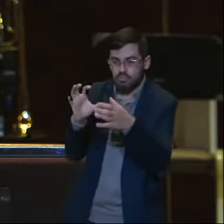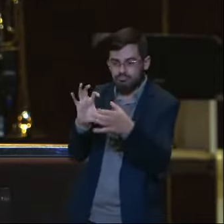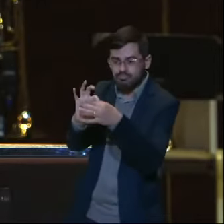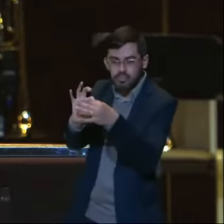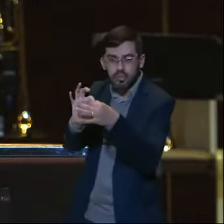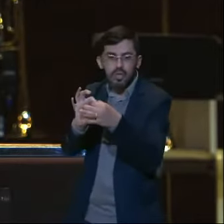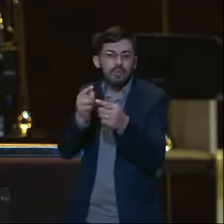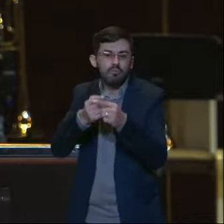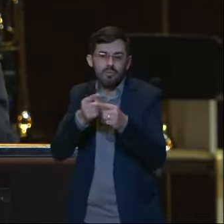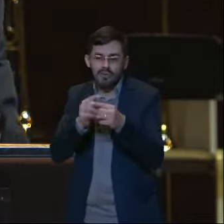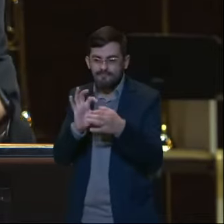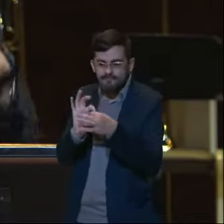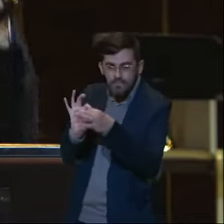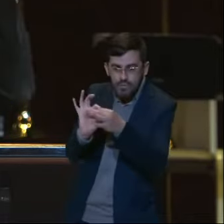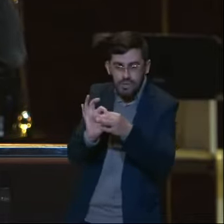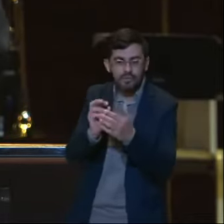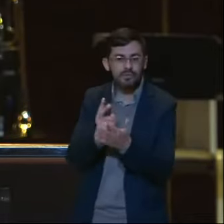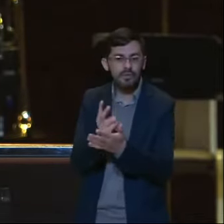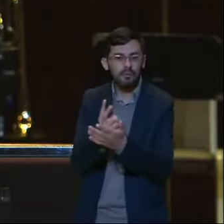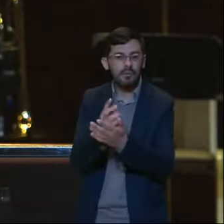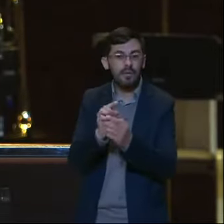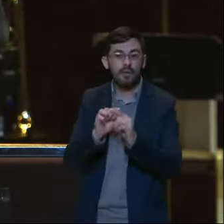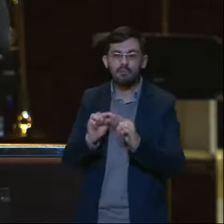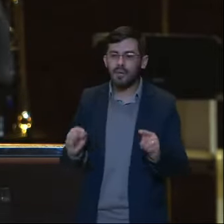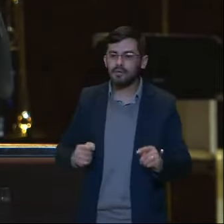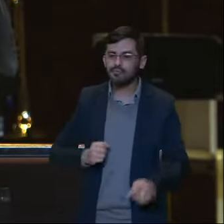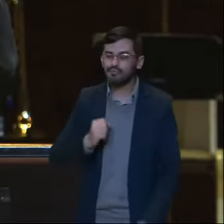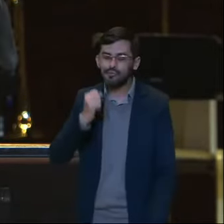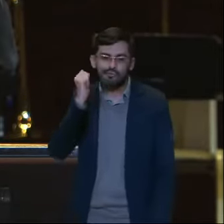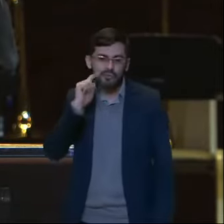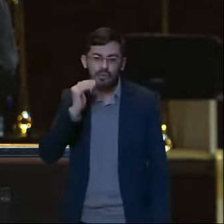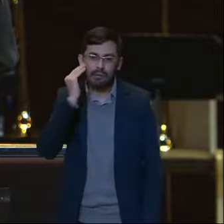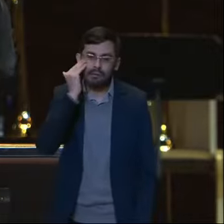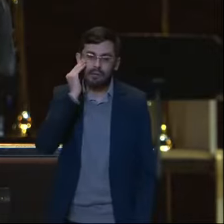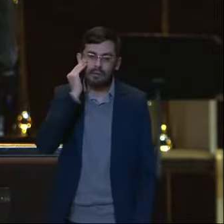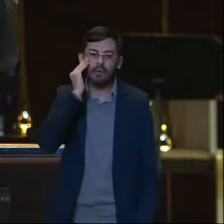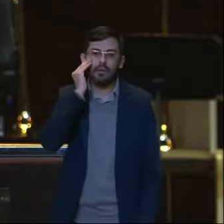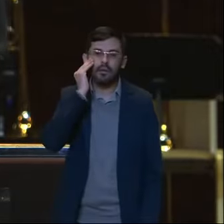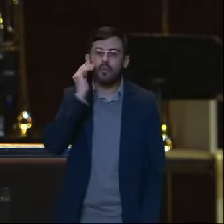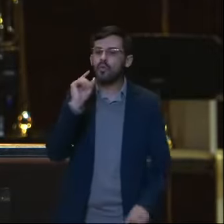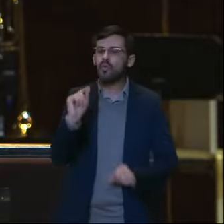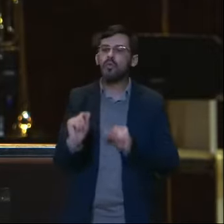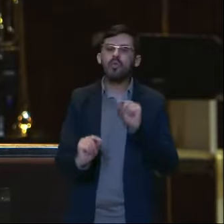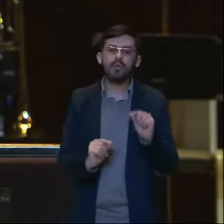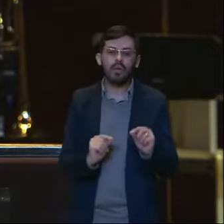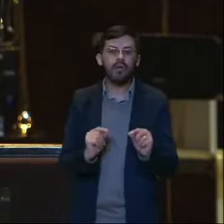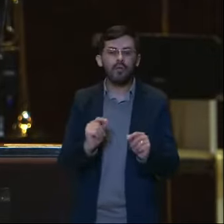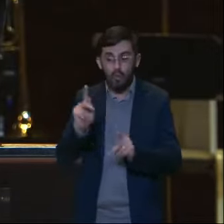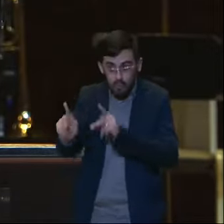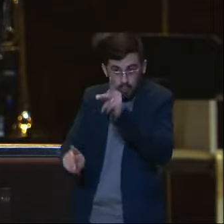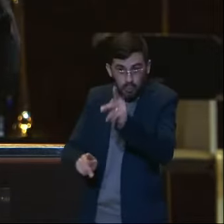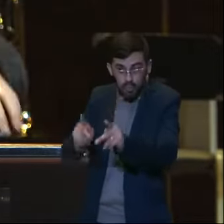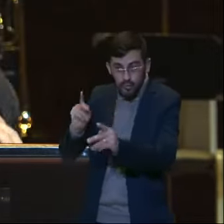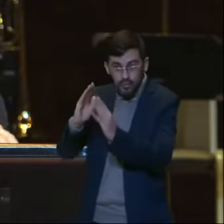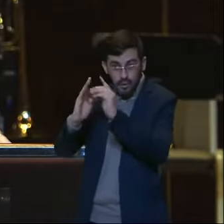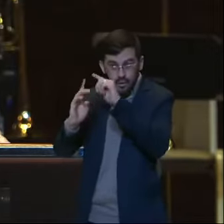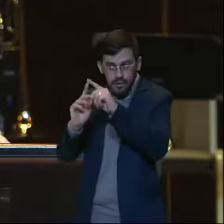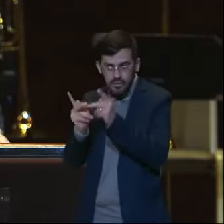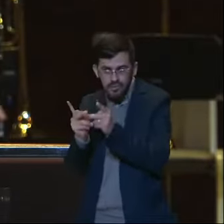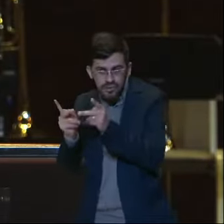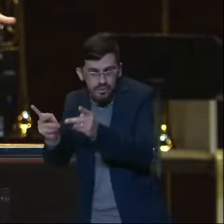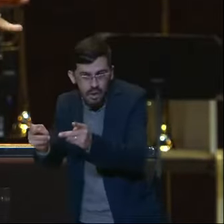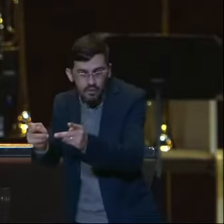juntavam e porquê que eles se uniam. E ele só não conseguia entender o que fazia aquele povo da igreja que ele estava visitando se